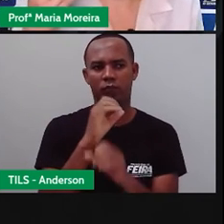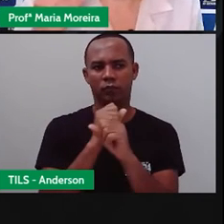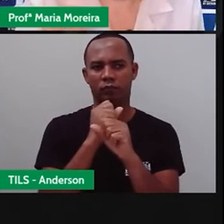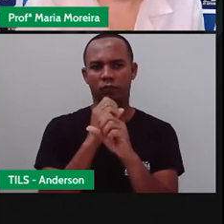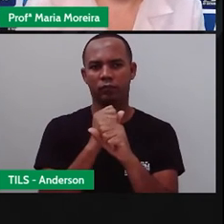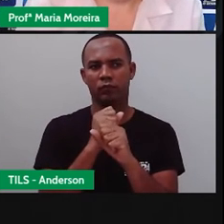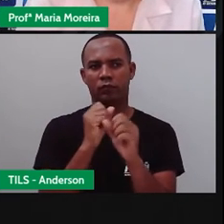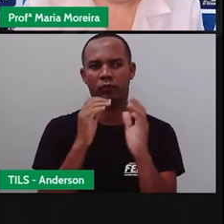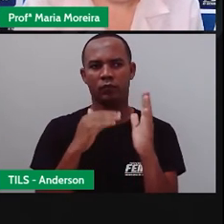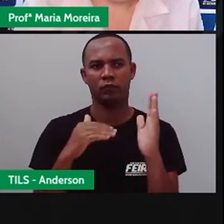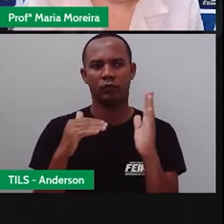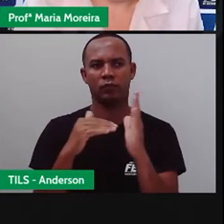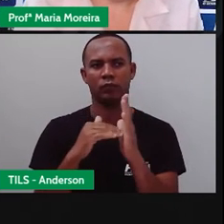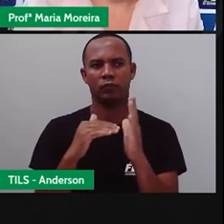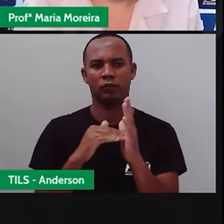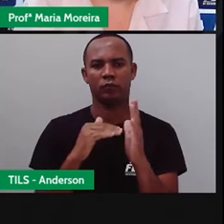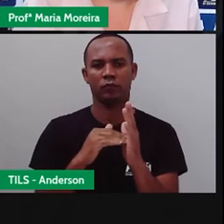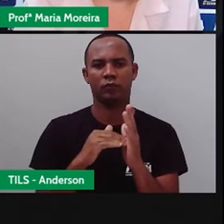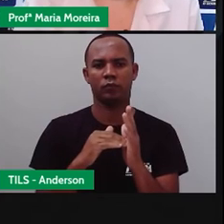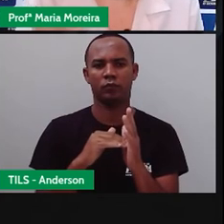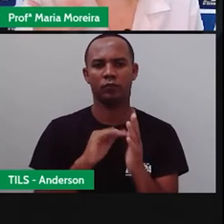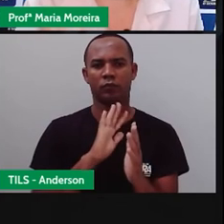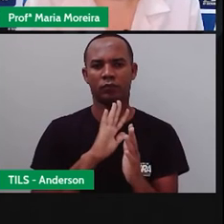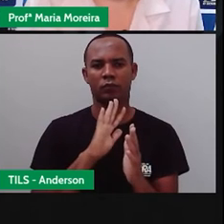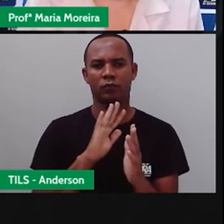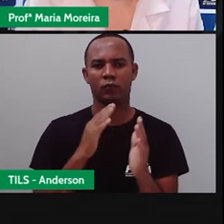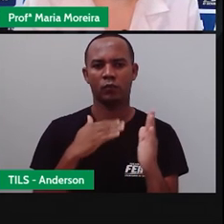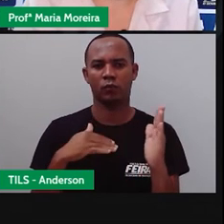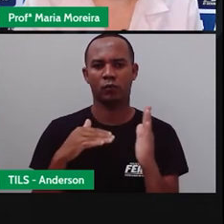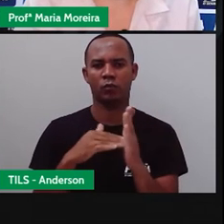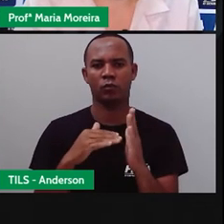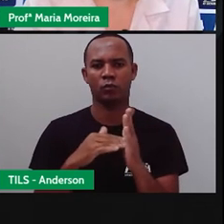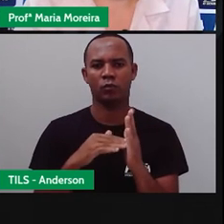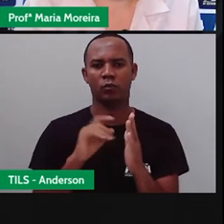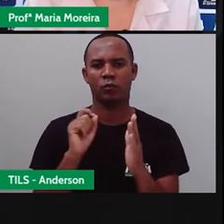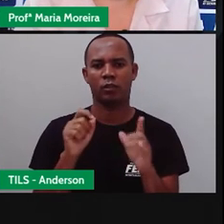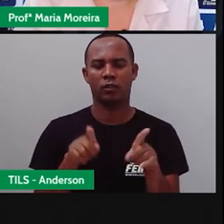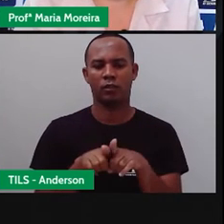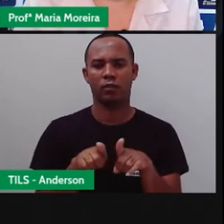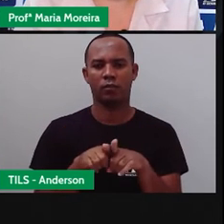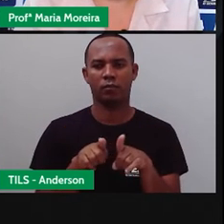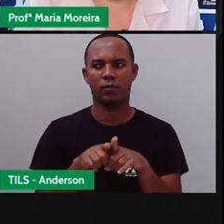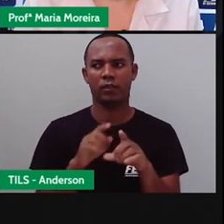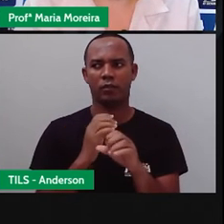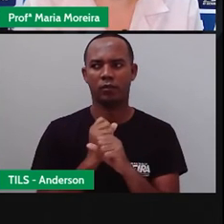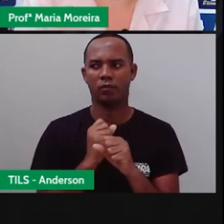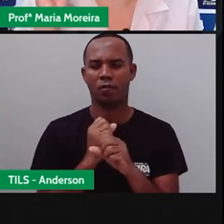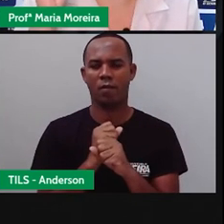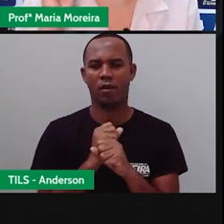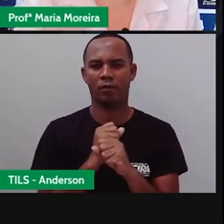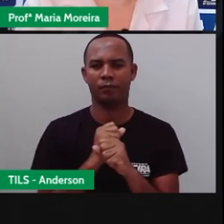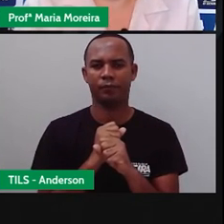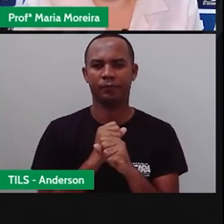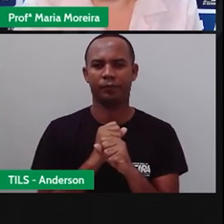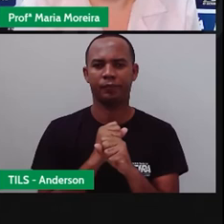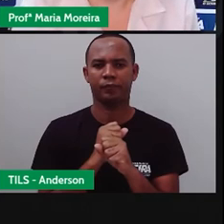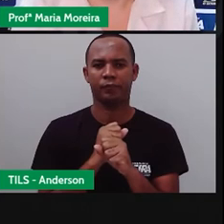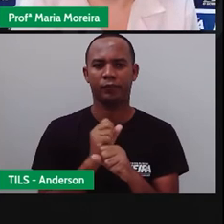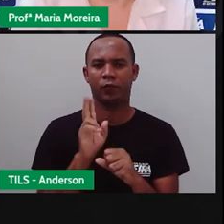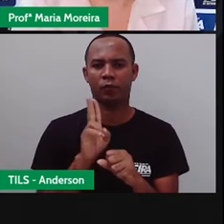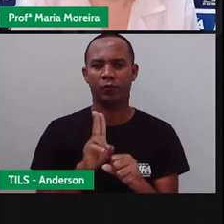tomar tudo o que é dezena eu irei tomar e tudo que é centena Eu também irei som uma então aqui